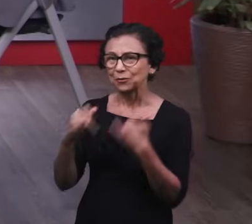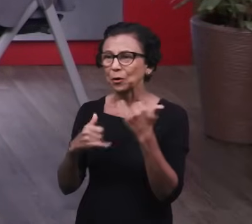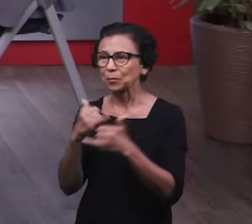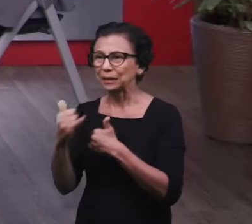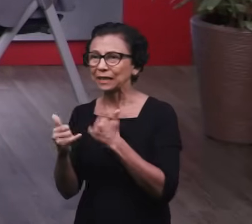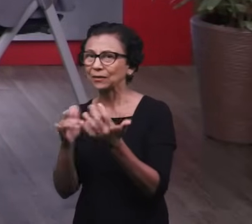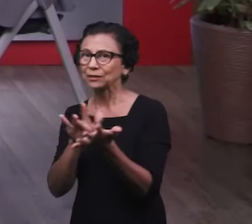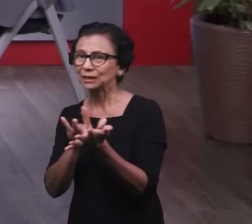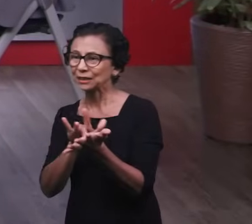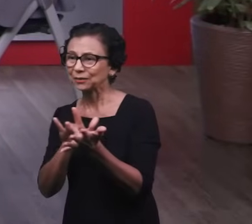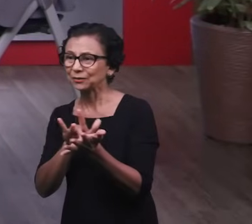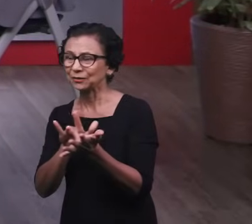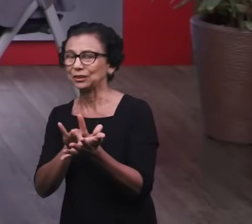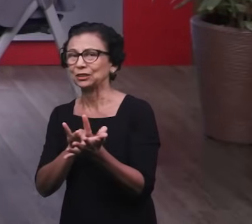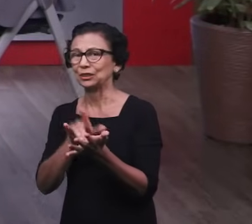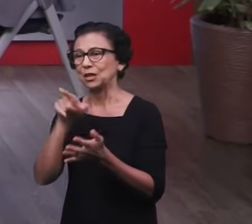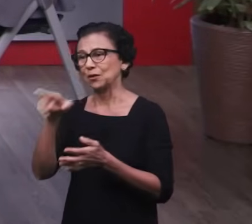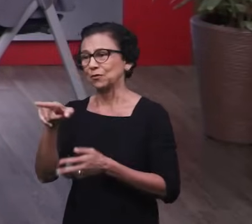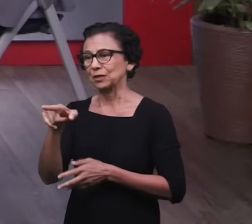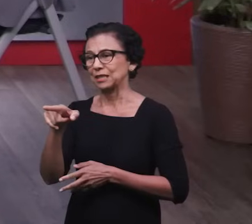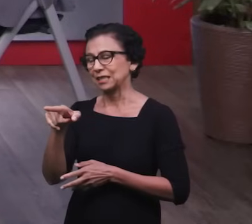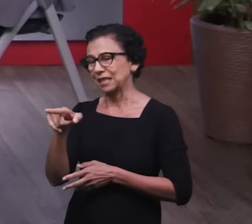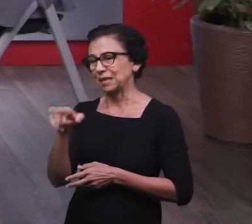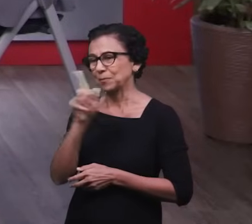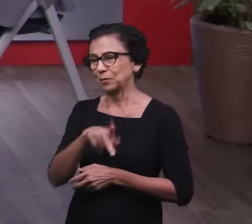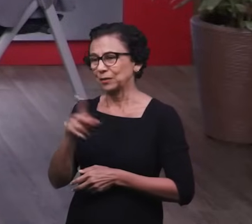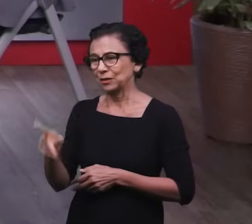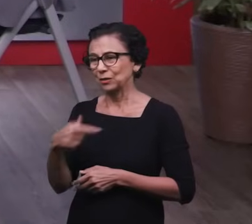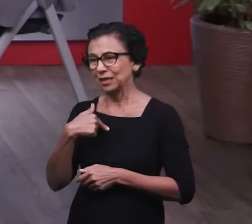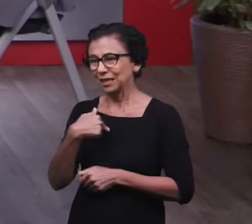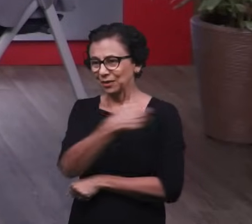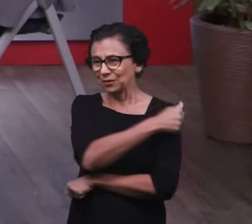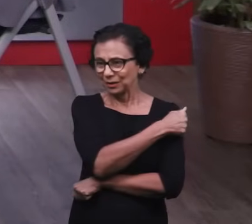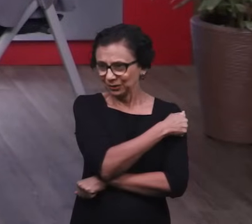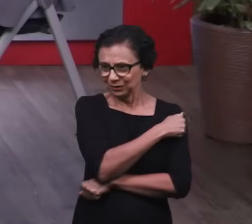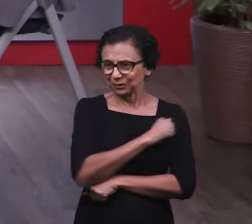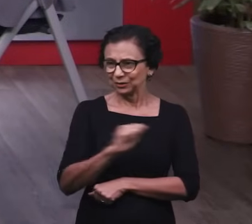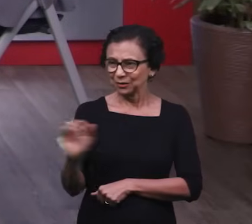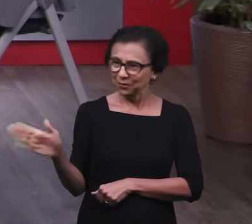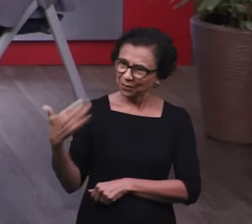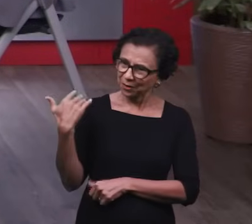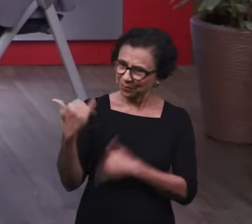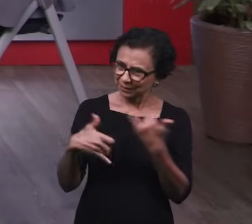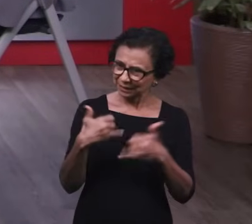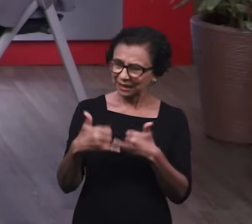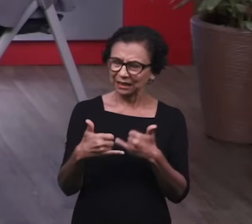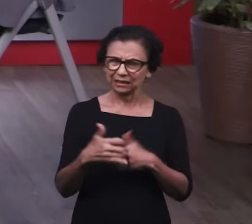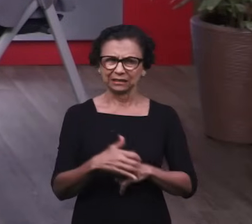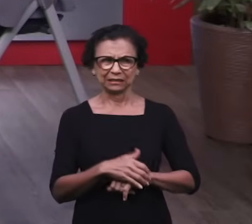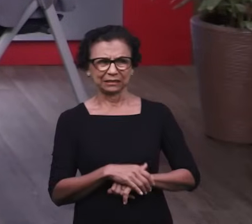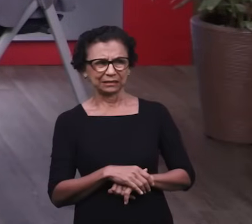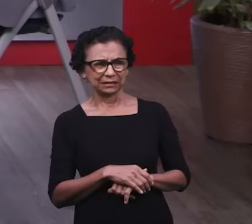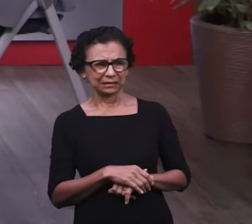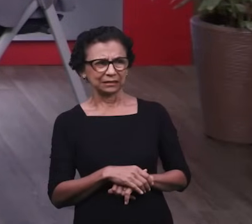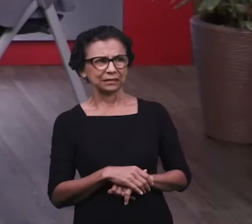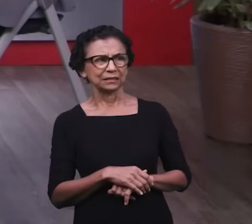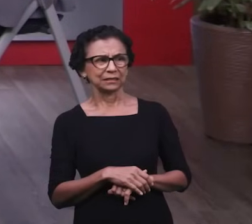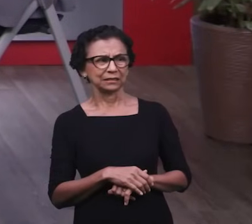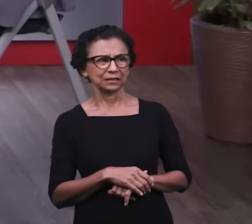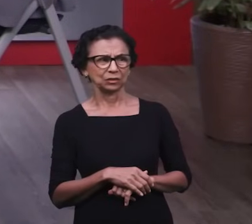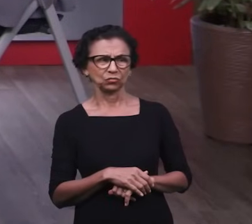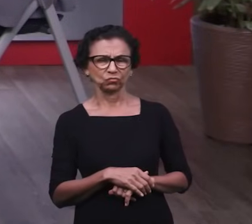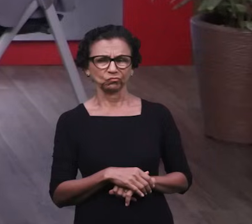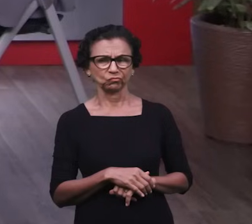Aquele conteúdo que mais está motivando, ativando suas emoções, ela vai representar, ela vai arrumar isso na brincadeira. Por isso que brincadeira para a criança é